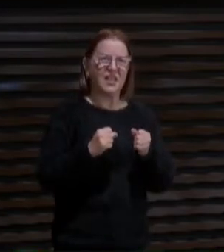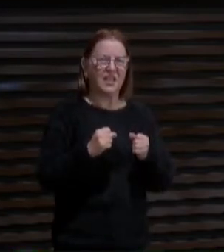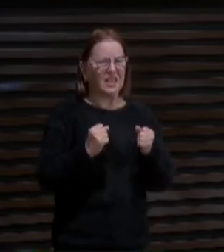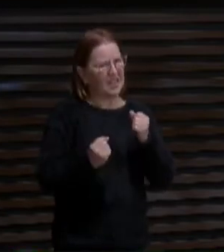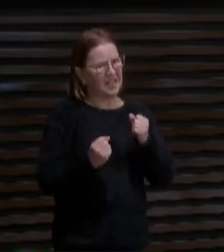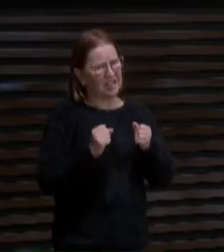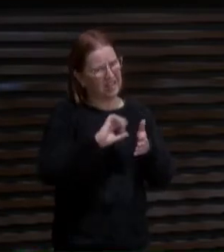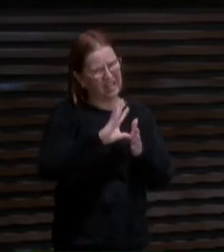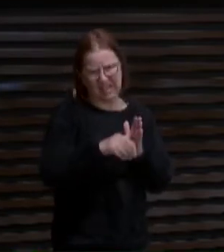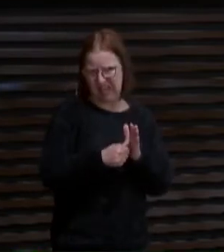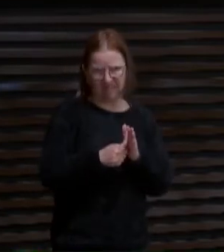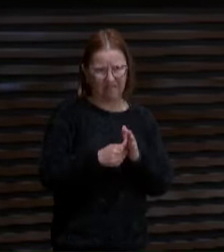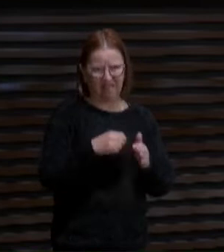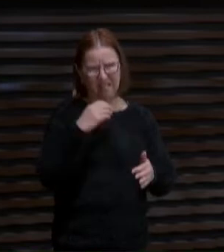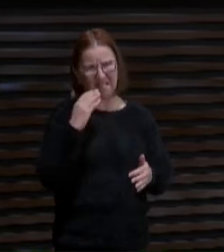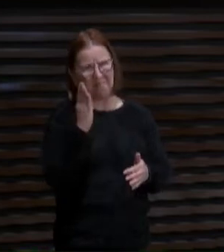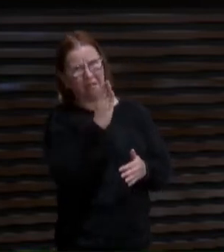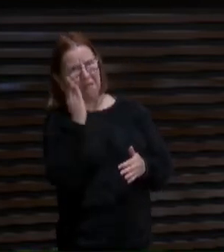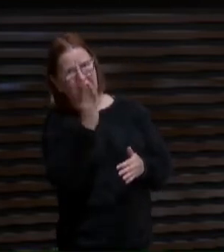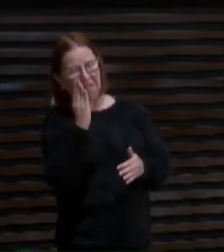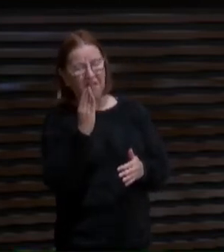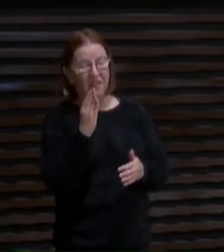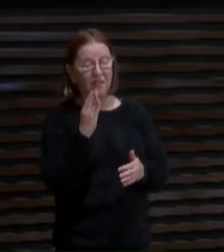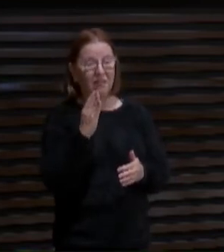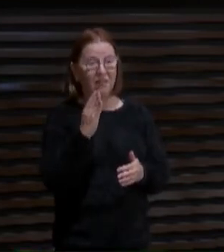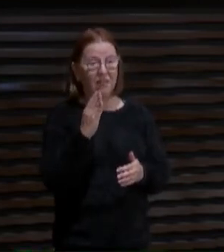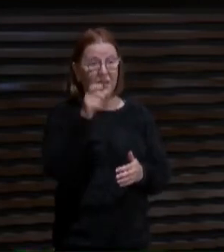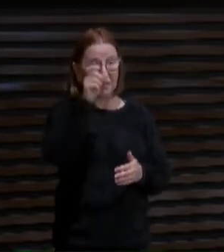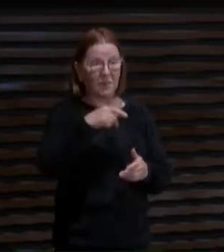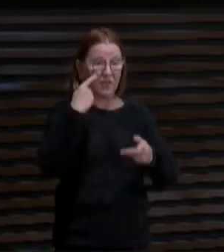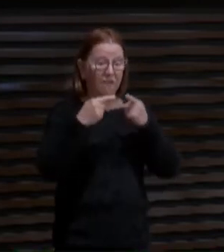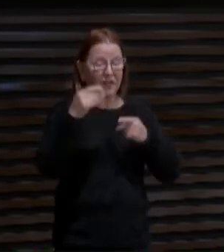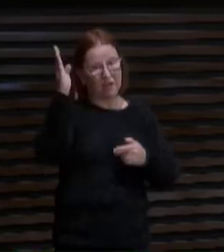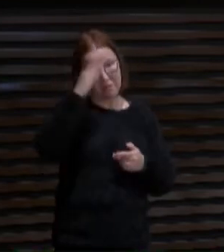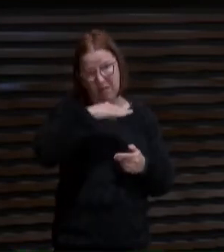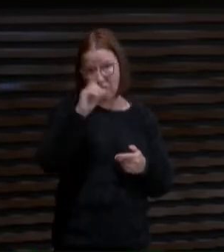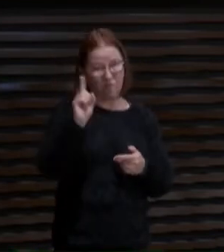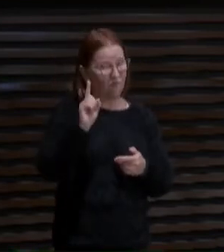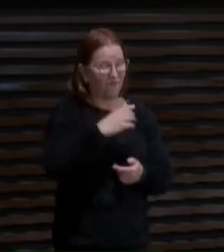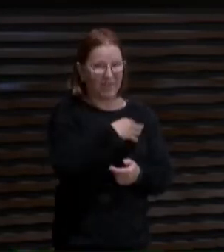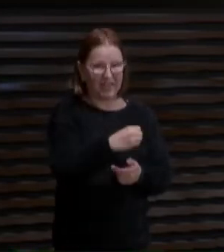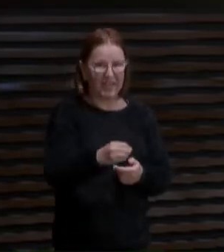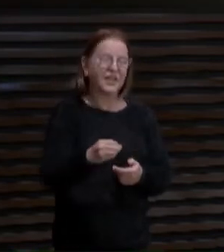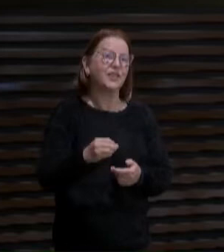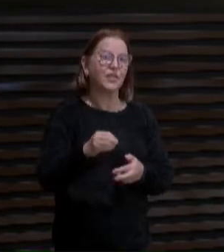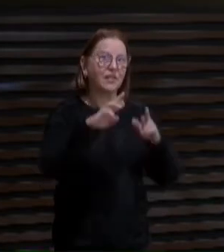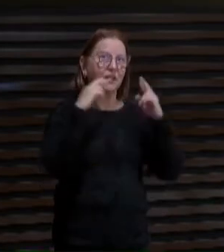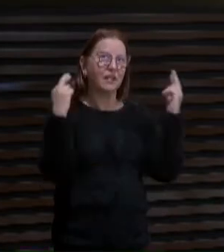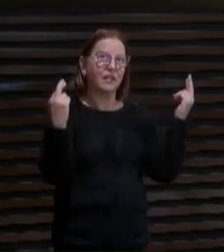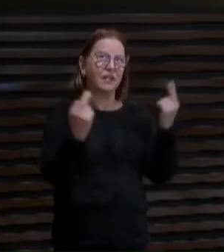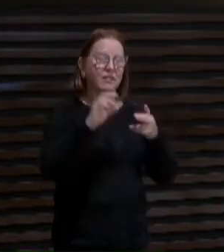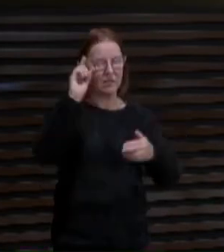nem maldizentes herdarão o reino de Deus o que que você enxerga nessa lista e eu